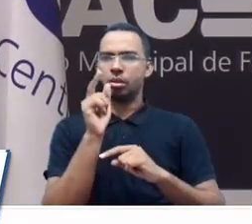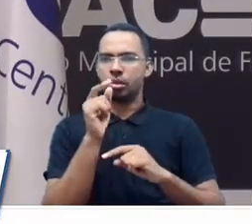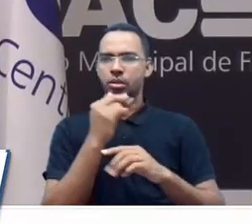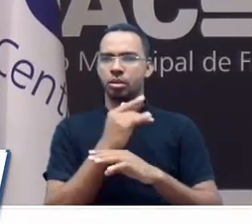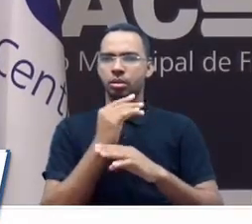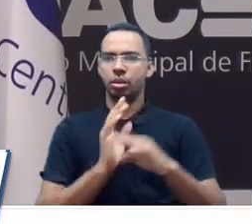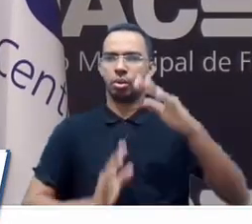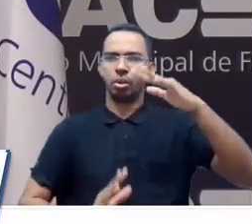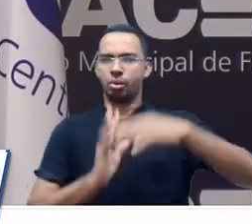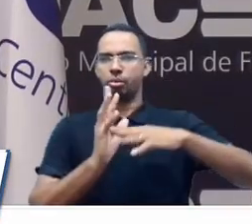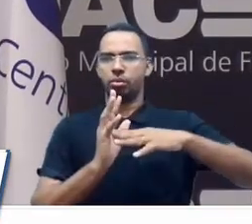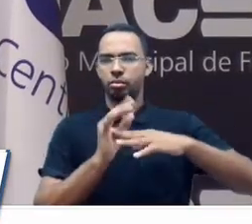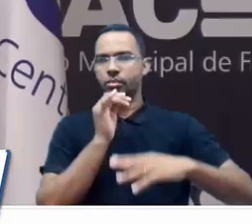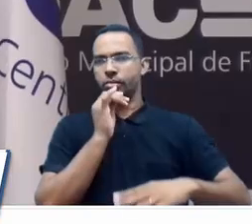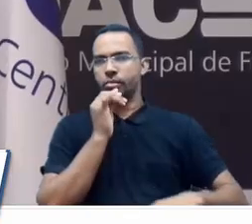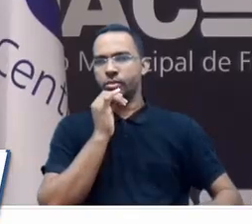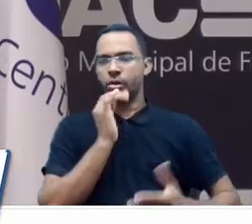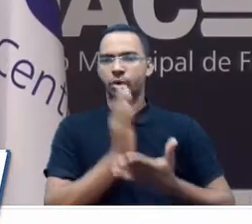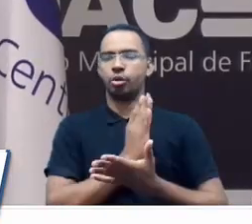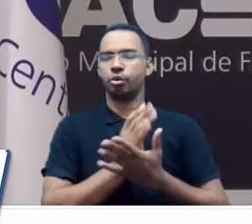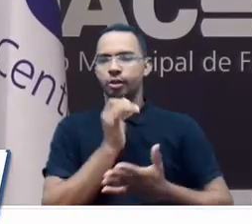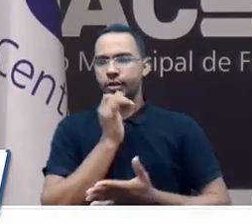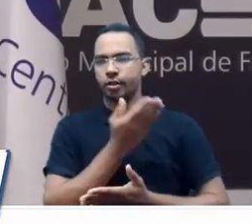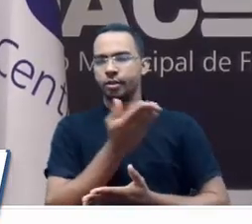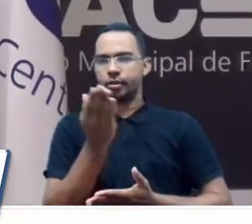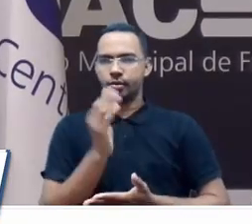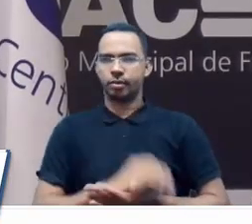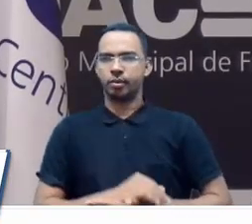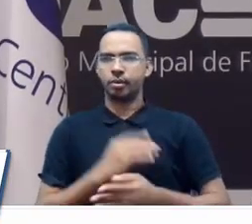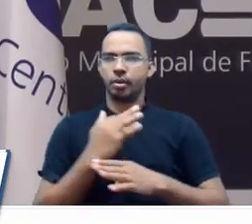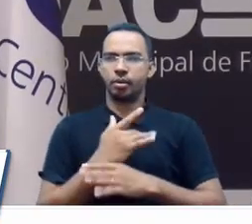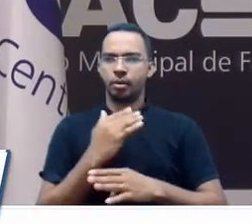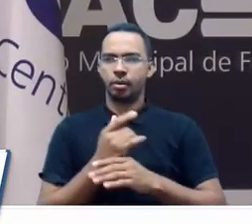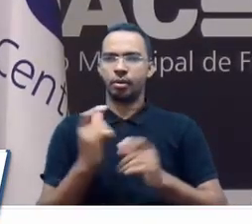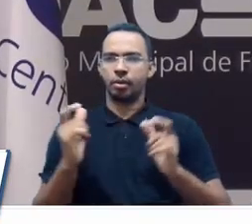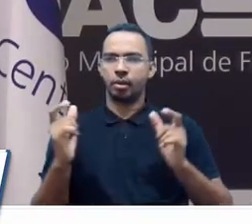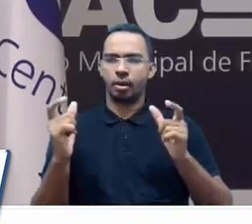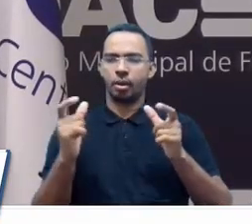exageros. Vou dar alguns exemplos para vocês de cidades do tamanho de Franca,